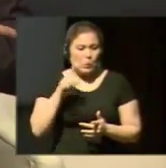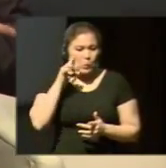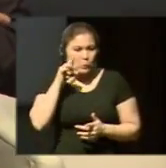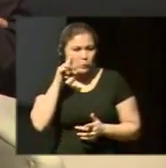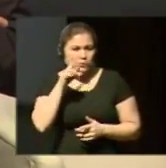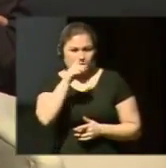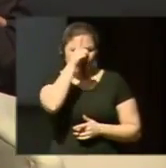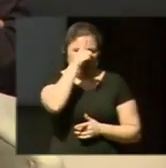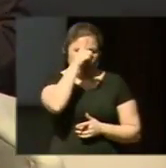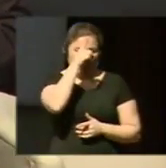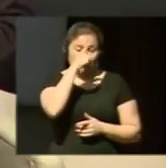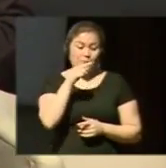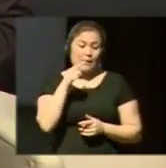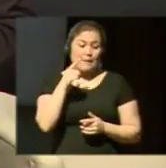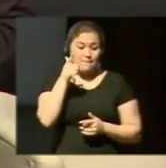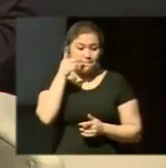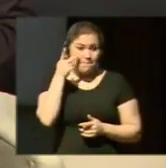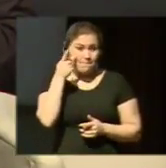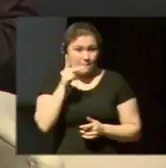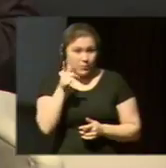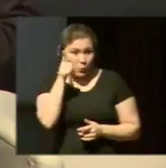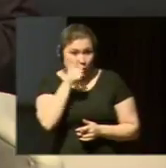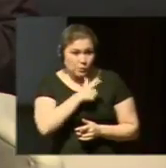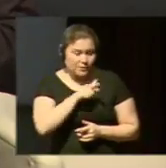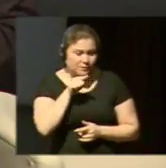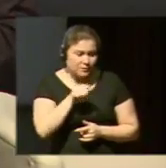alemão. E para conseguir isso,